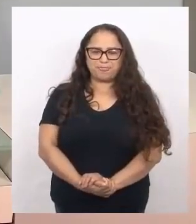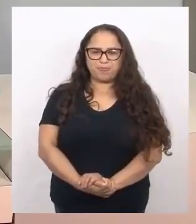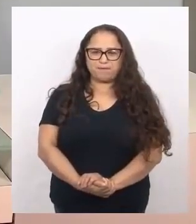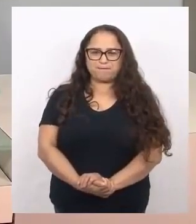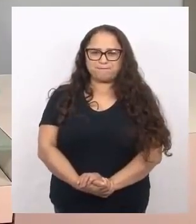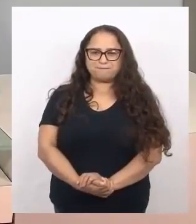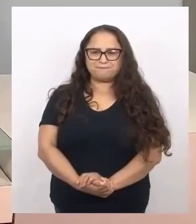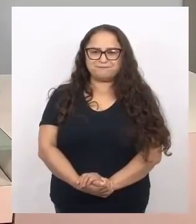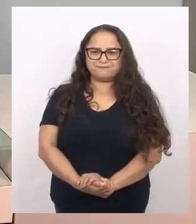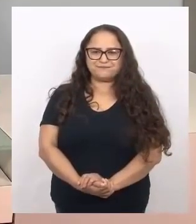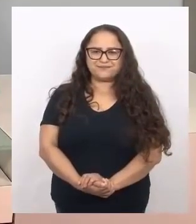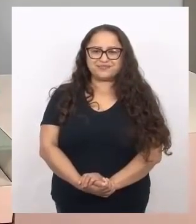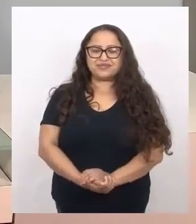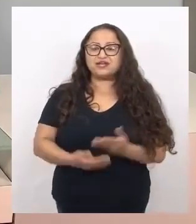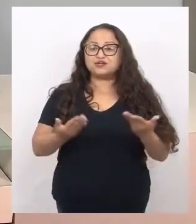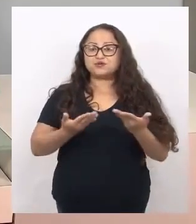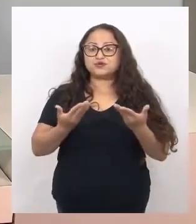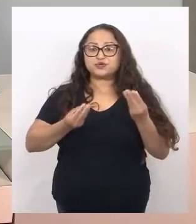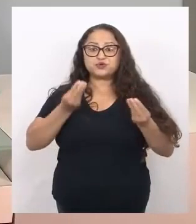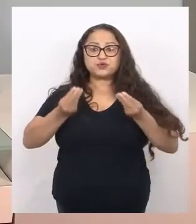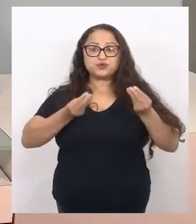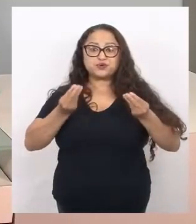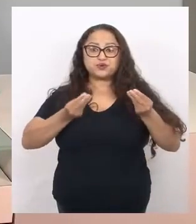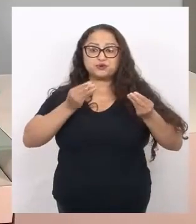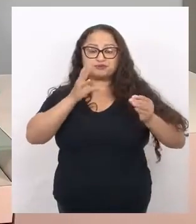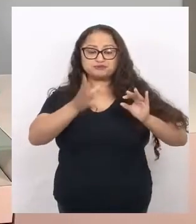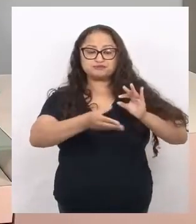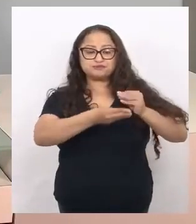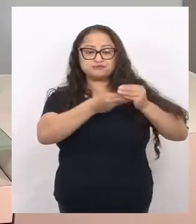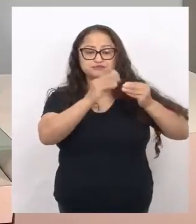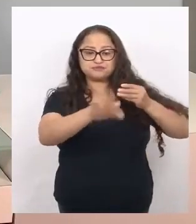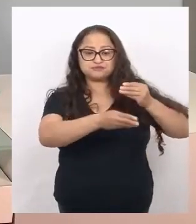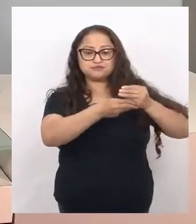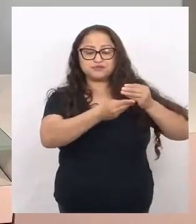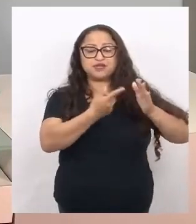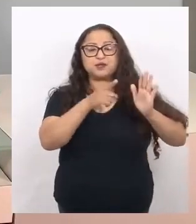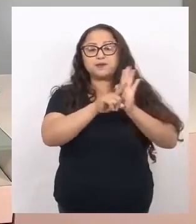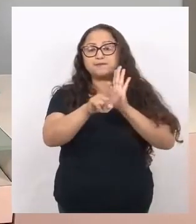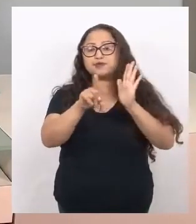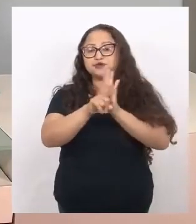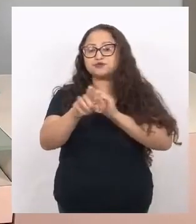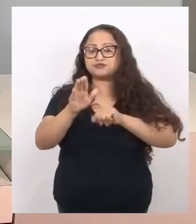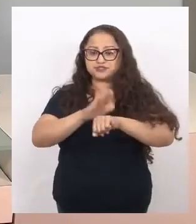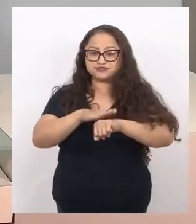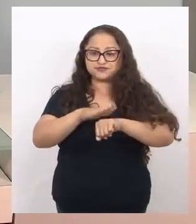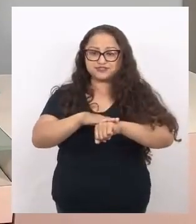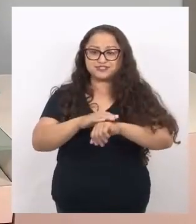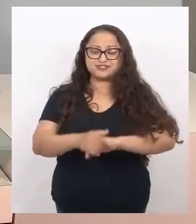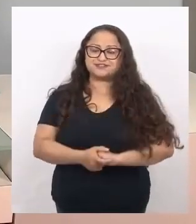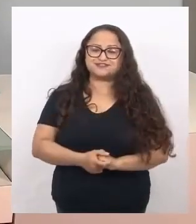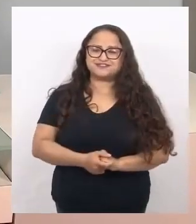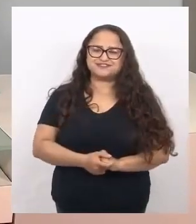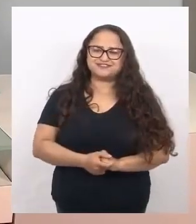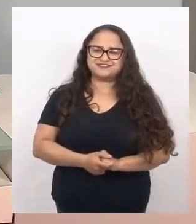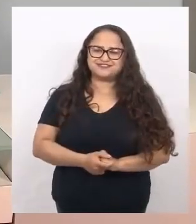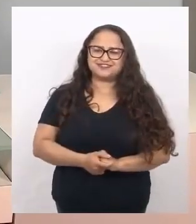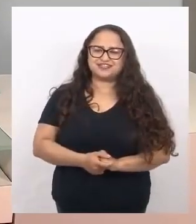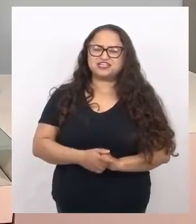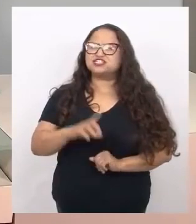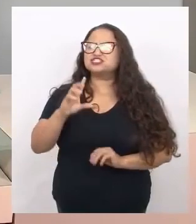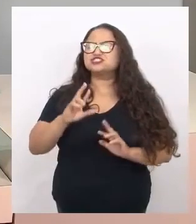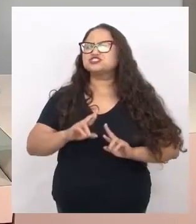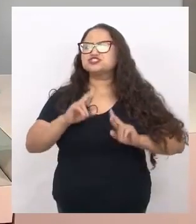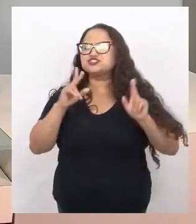Vamos para a associação, então, tá? Eu vou só... Tem algumas perguntas aqui que fizeram, Cecília. Qual a